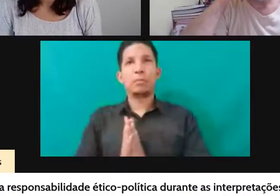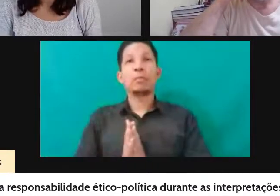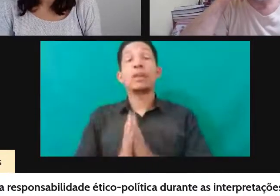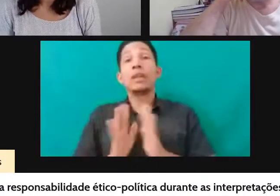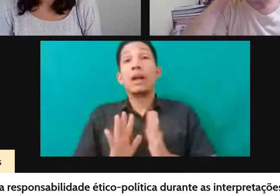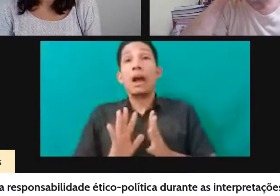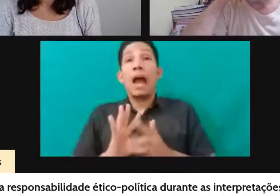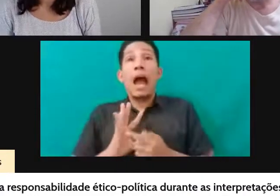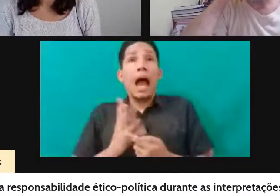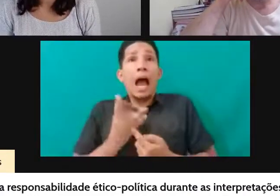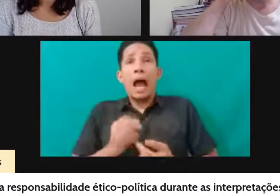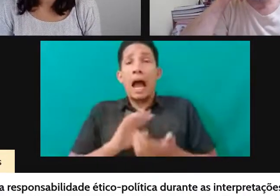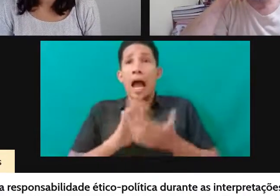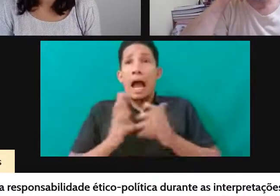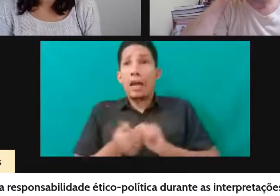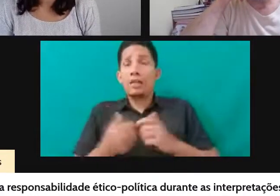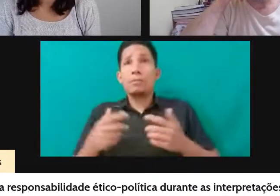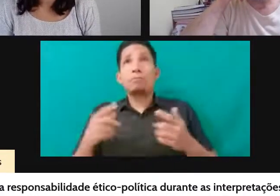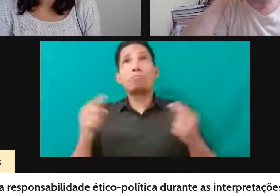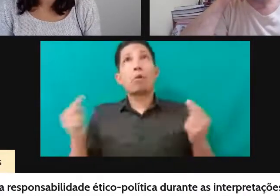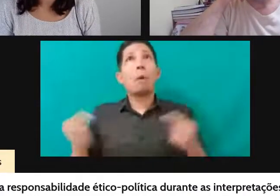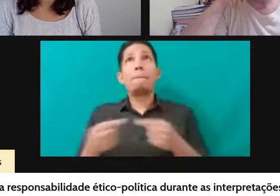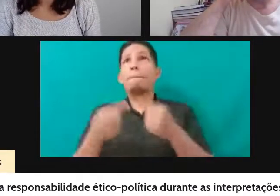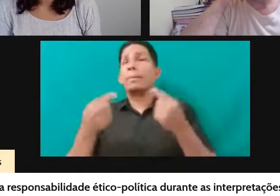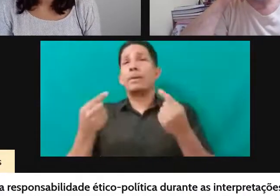muito relacionada a questões,